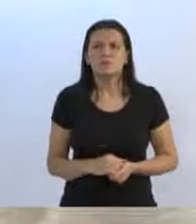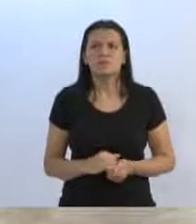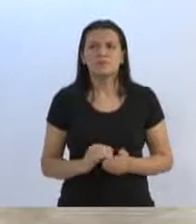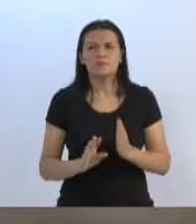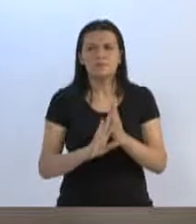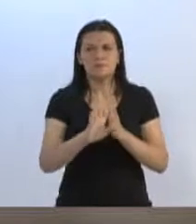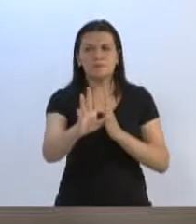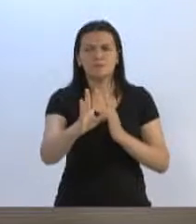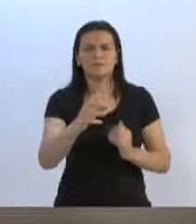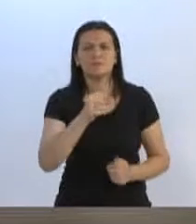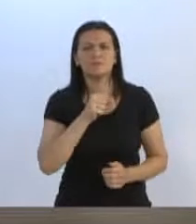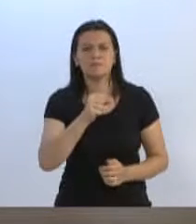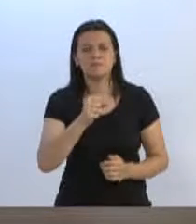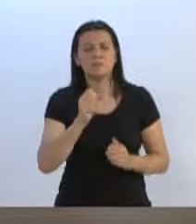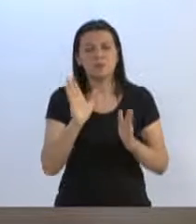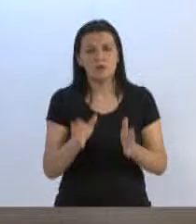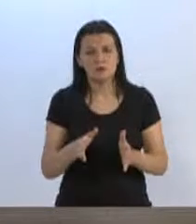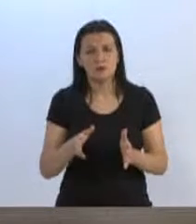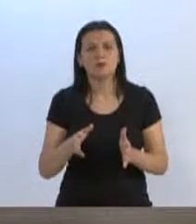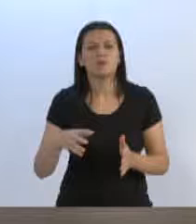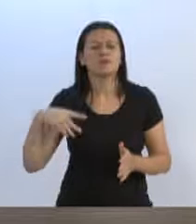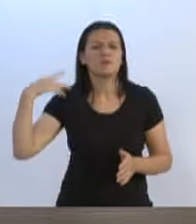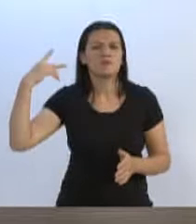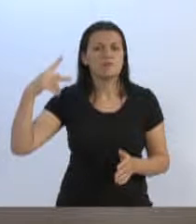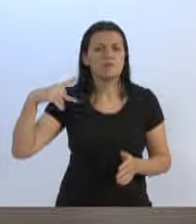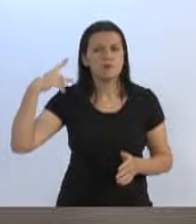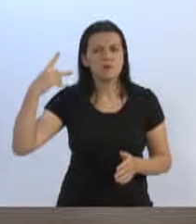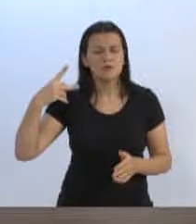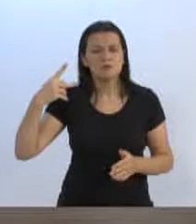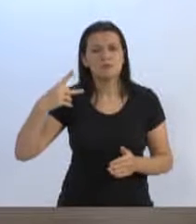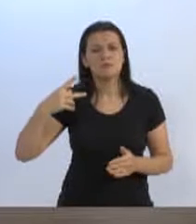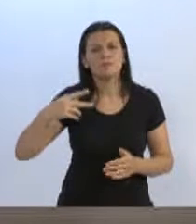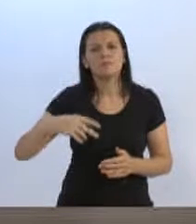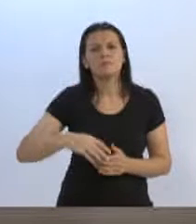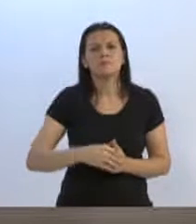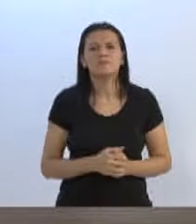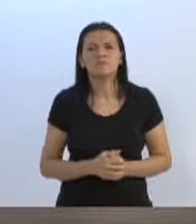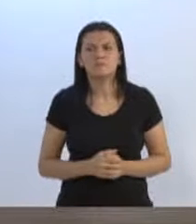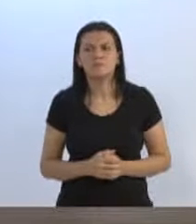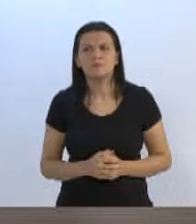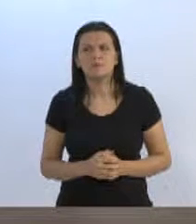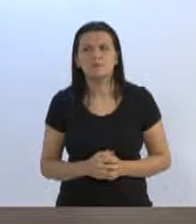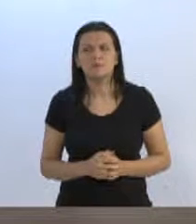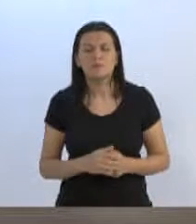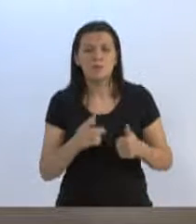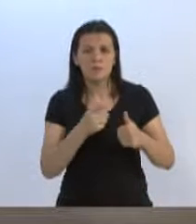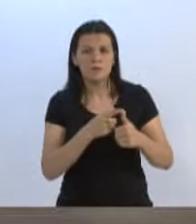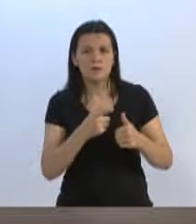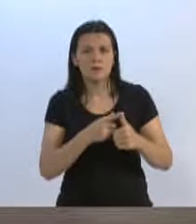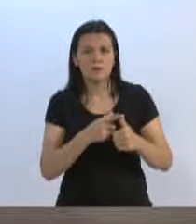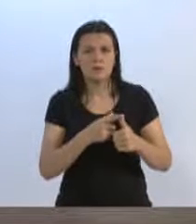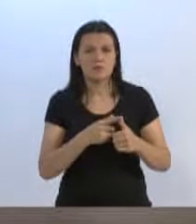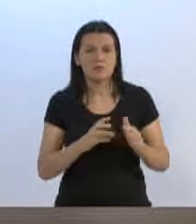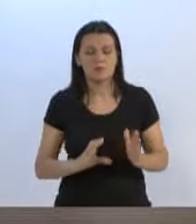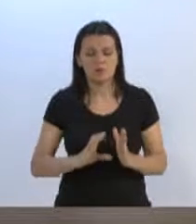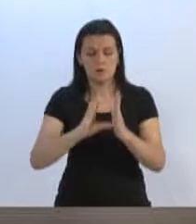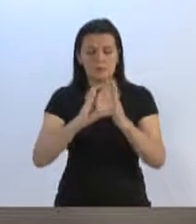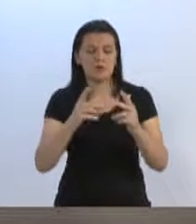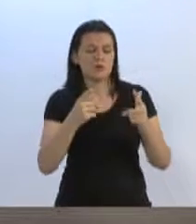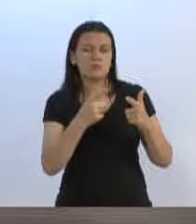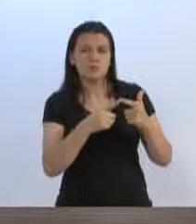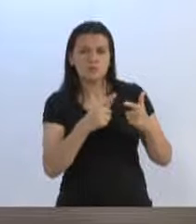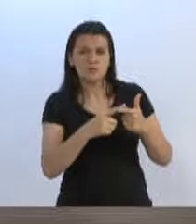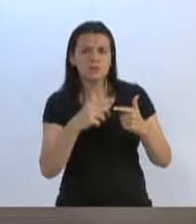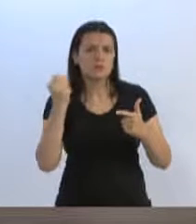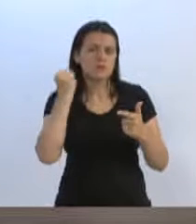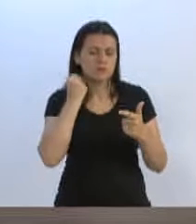Vamos ouvir com autorização do orador, então, a parte. Nós temos primeiro o vereador Alexandre Caminha, vereador Silvio